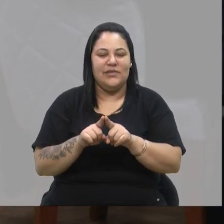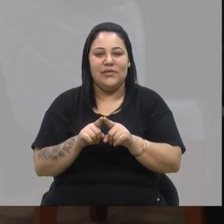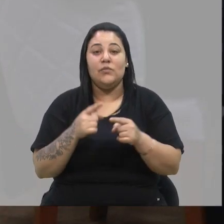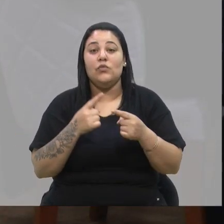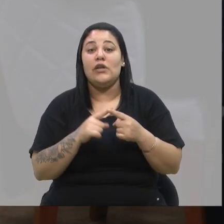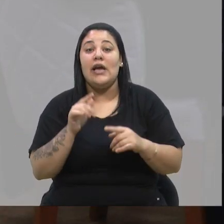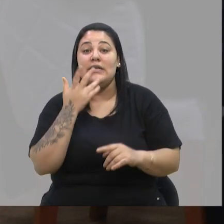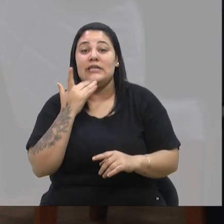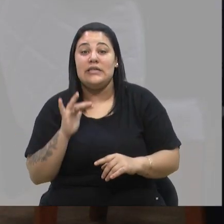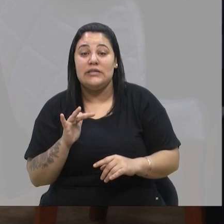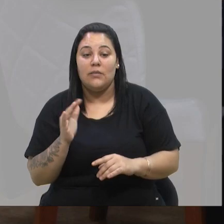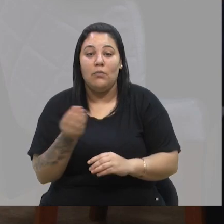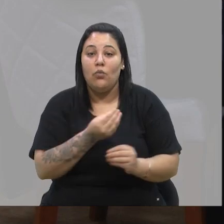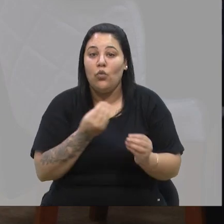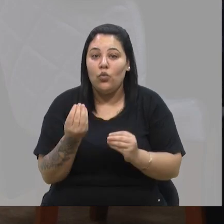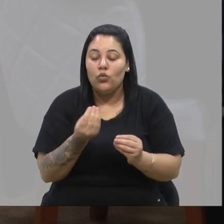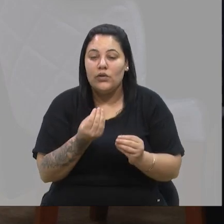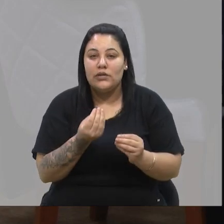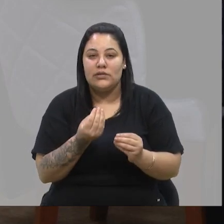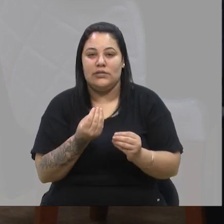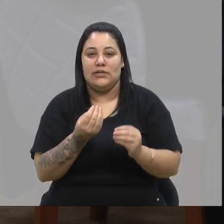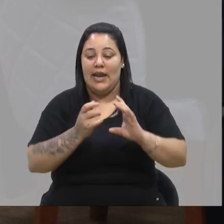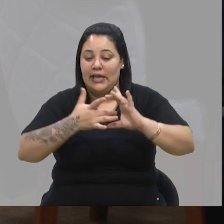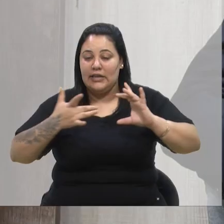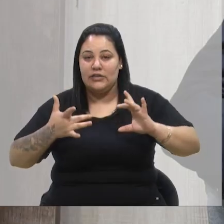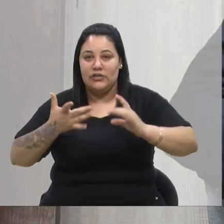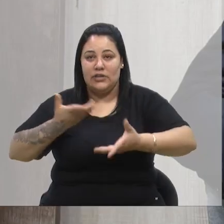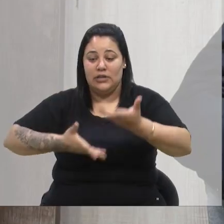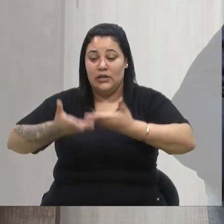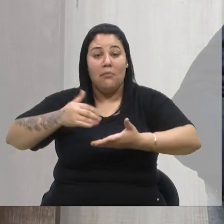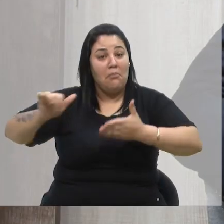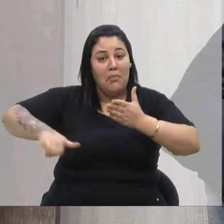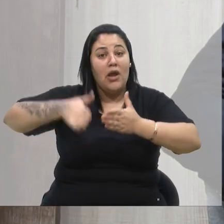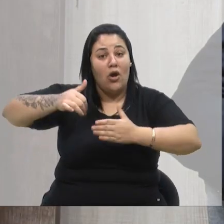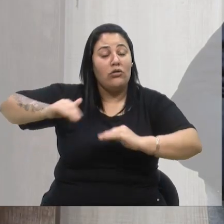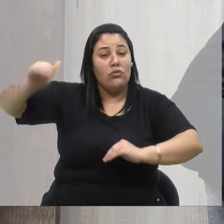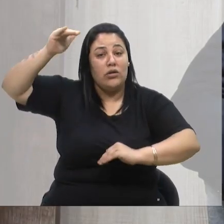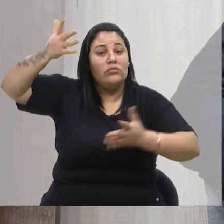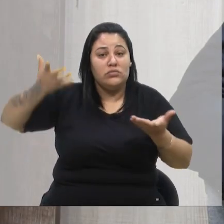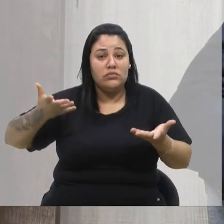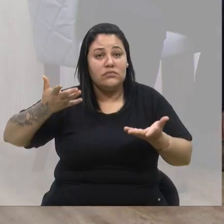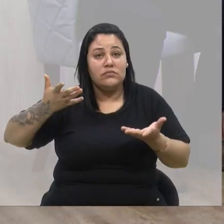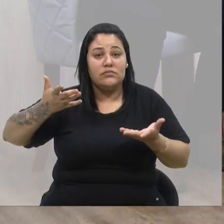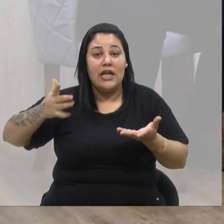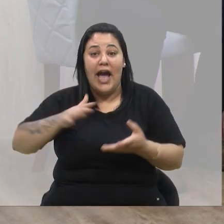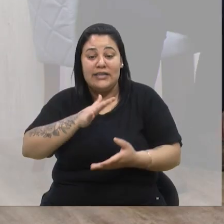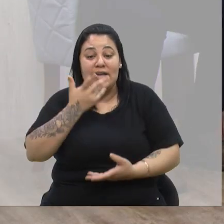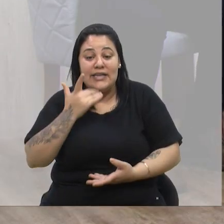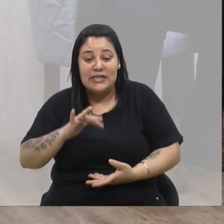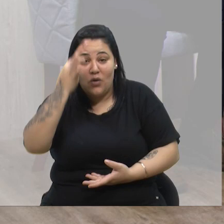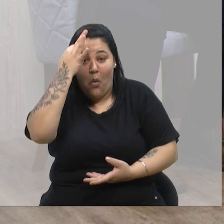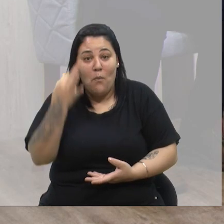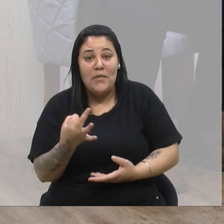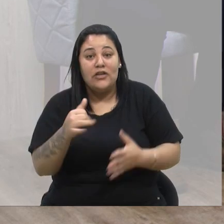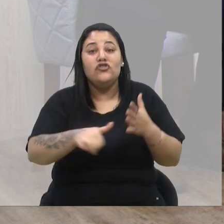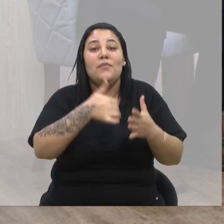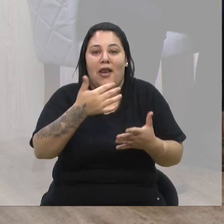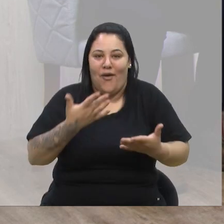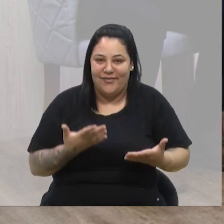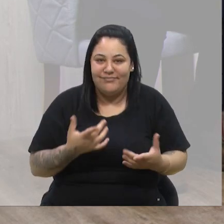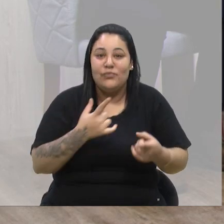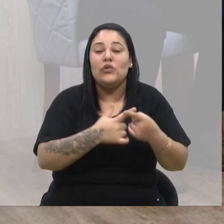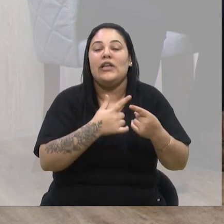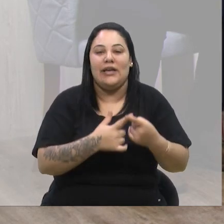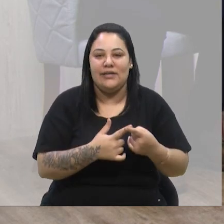as crianças, em muitos aspectos, lidem melhor com isso do que os próprios adultos. Provavelmente. Provavelmente. Por